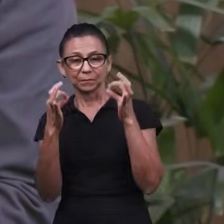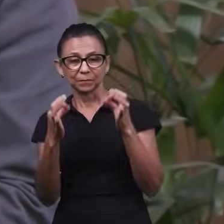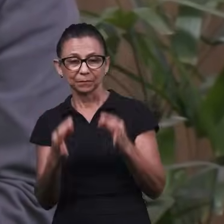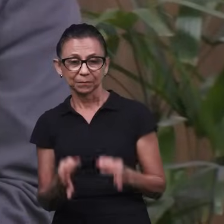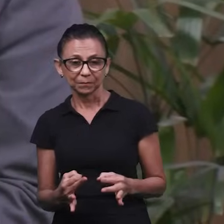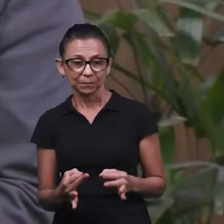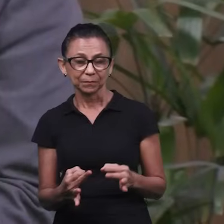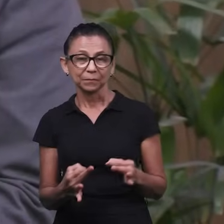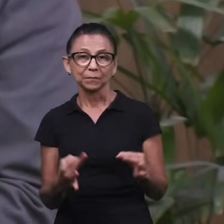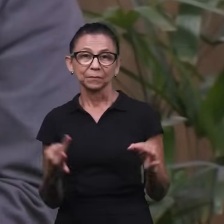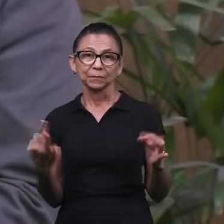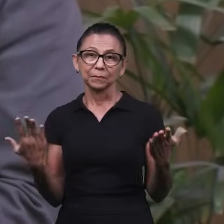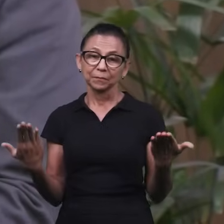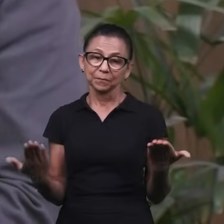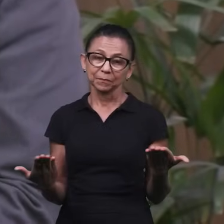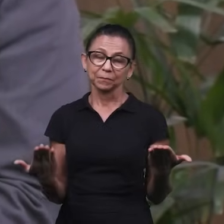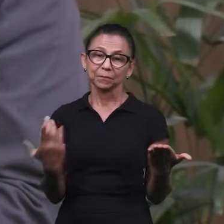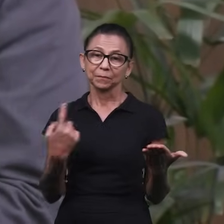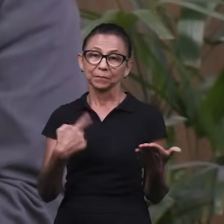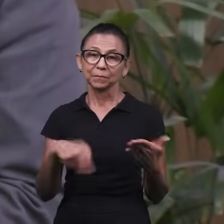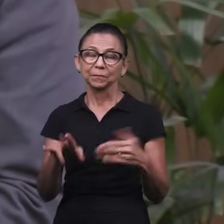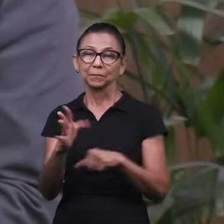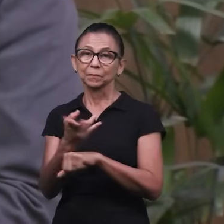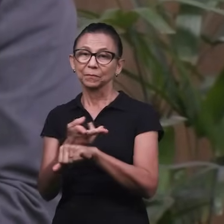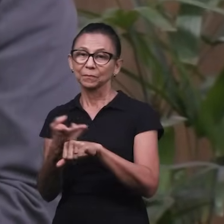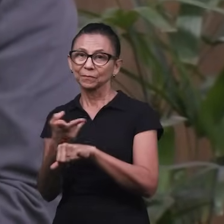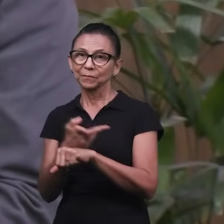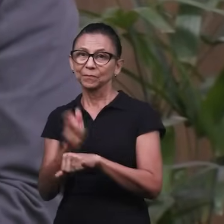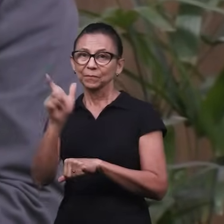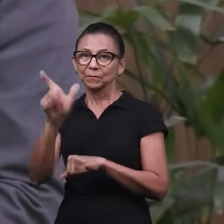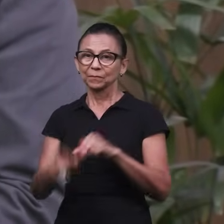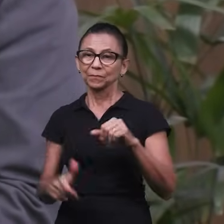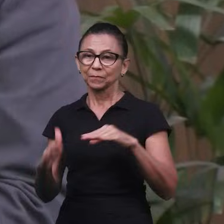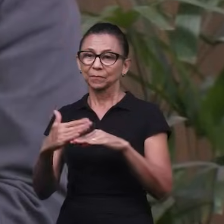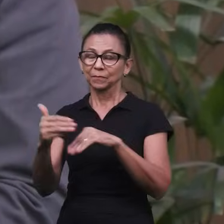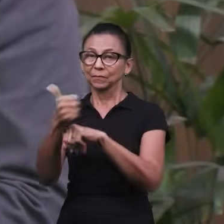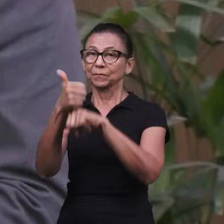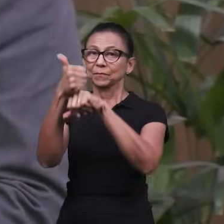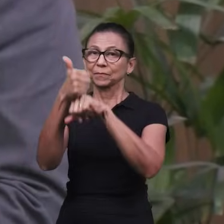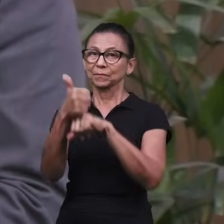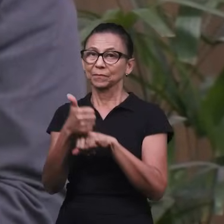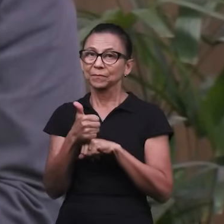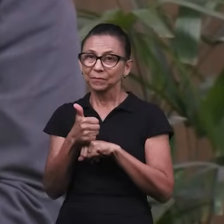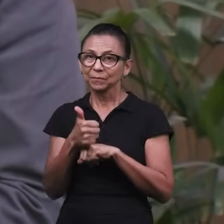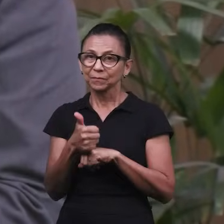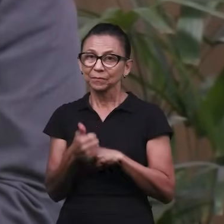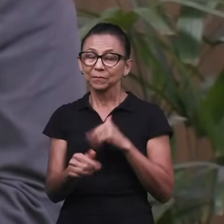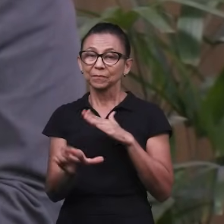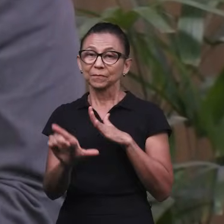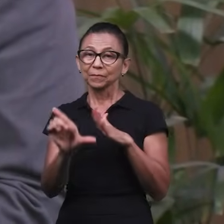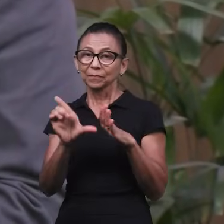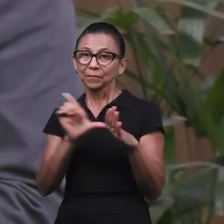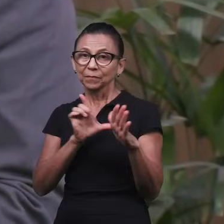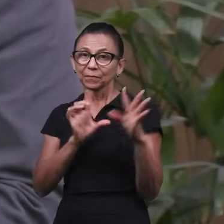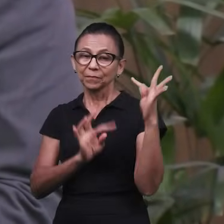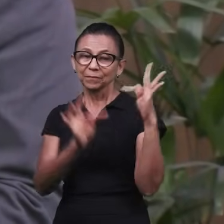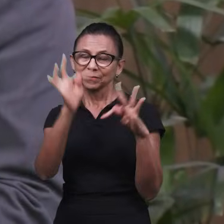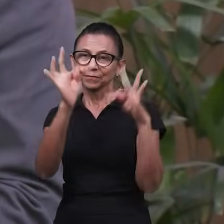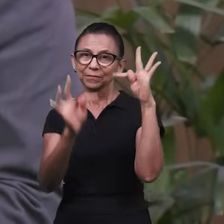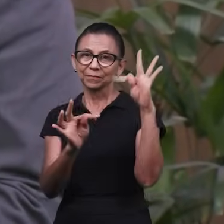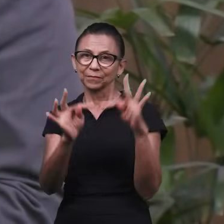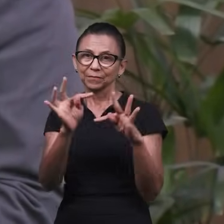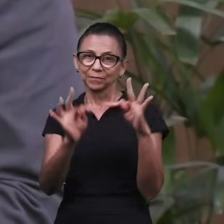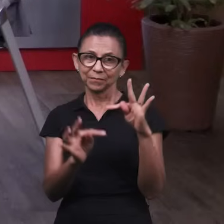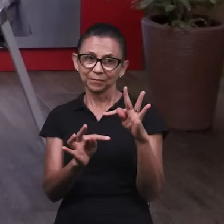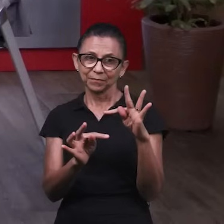a intervenção profissional, que se trabalhe de forma mais precoce possível. É importante isso no TDAH também,